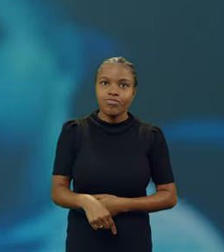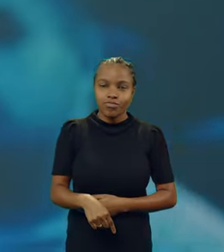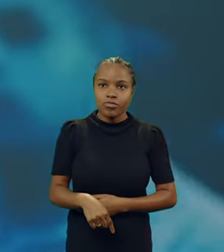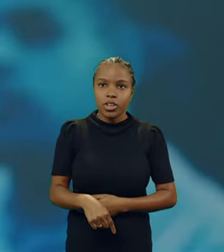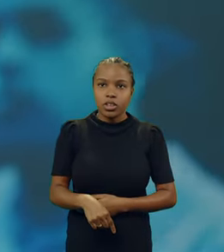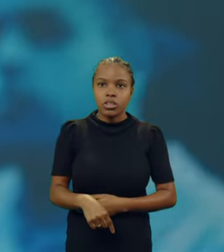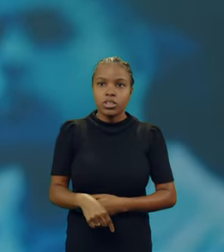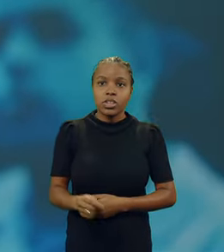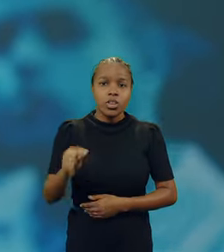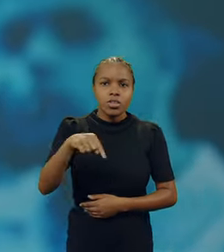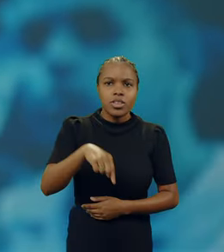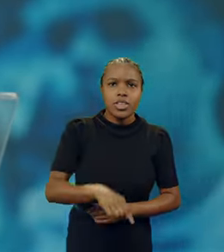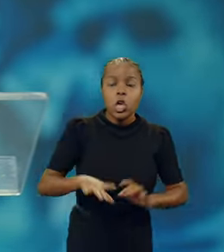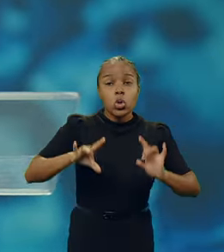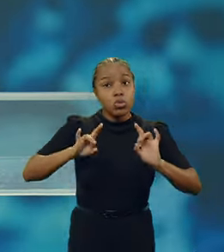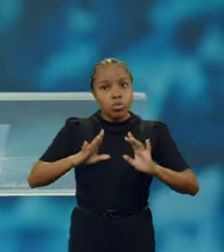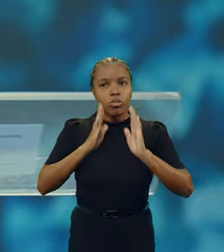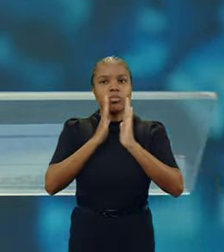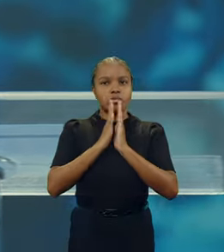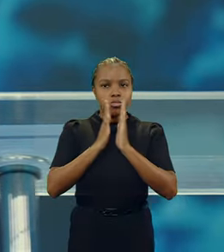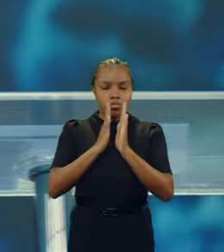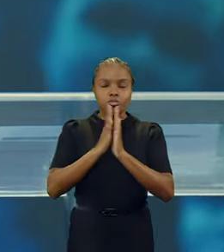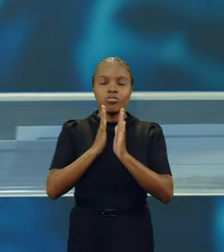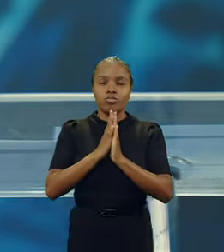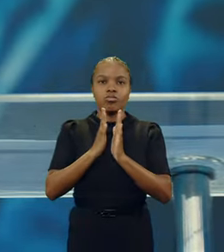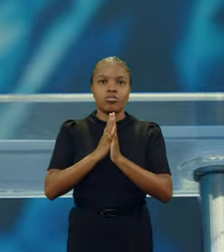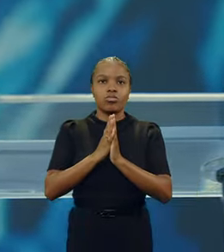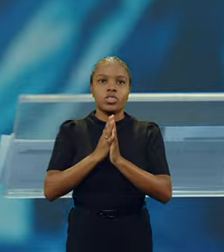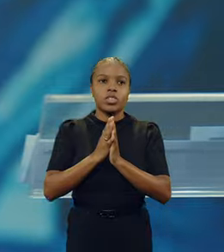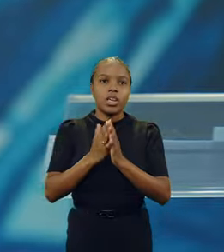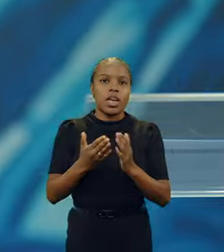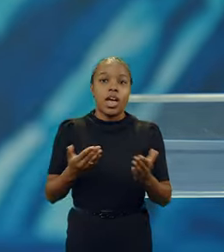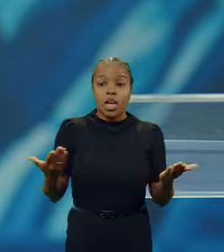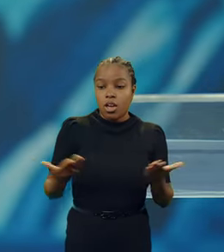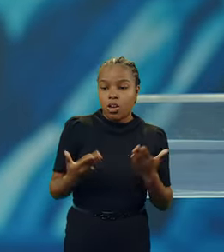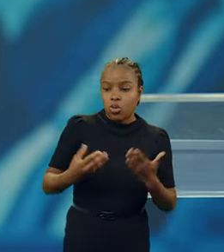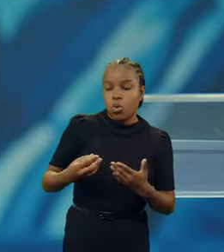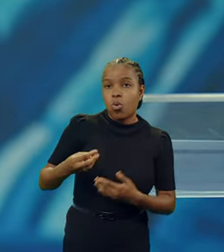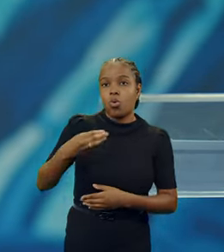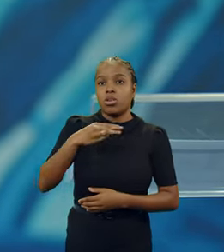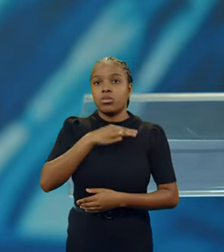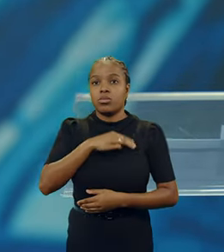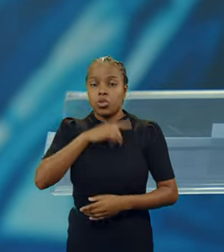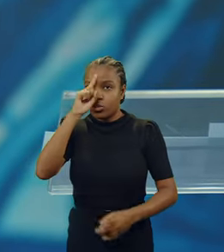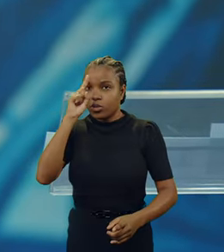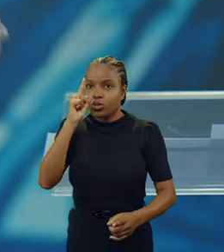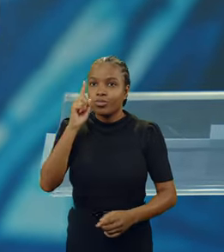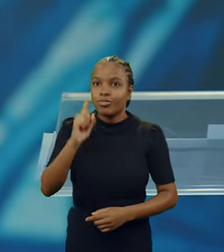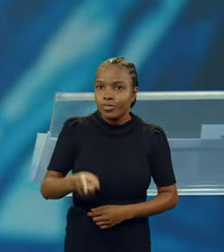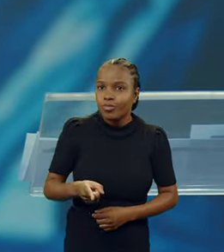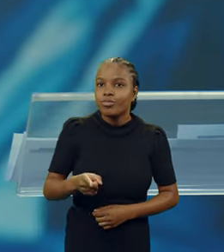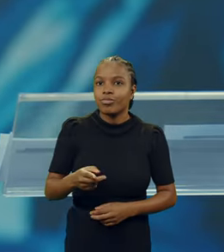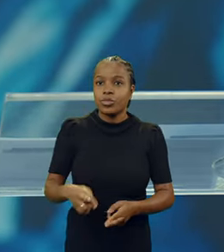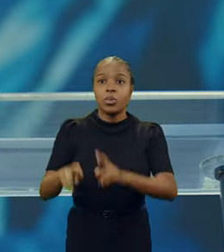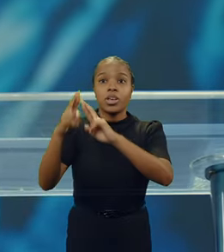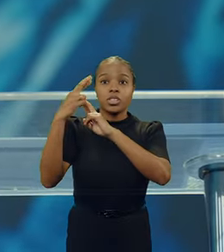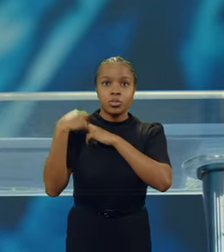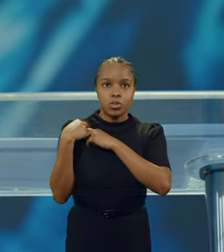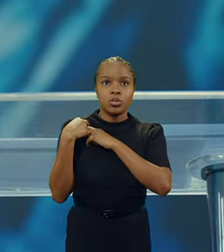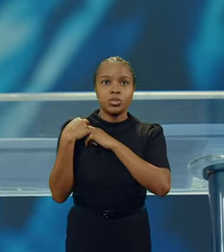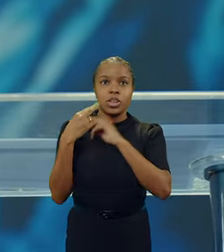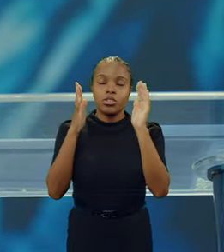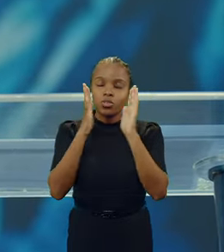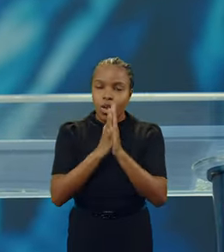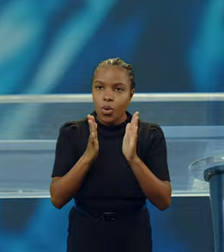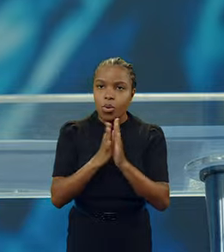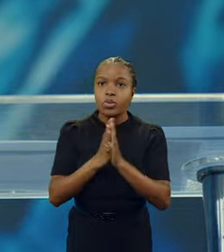não venha para nada, é só para oração. Nós vamos fazer a minha missão e a missão do pastor Marina é orar pela causa do tema que foi